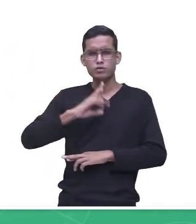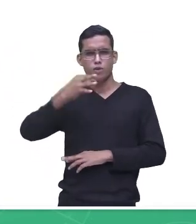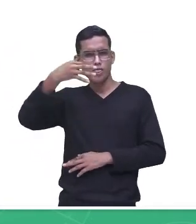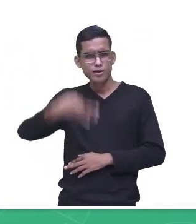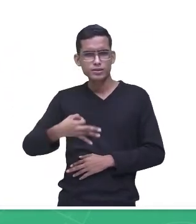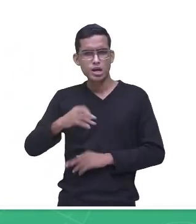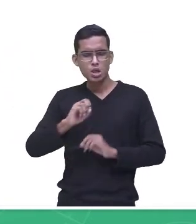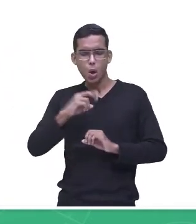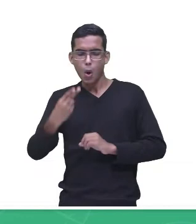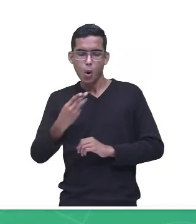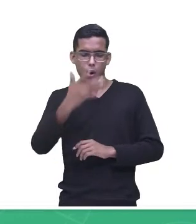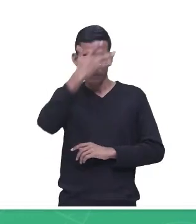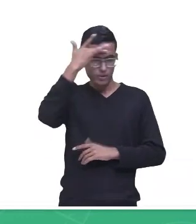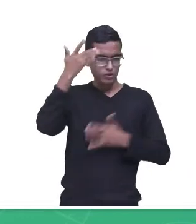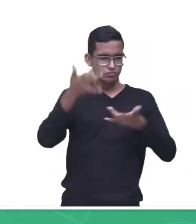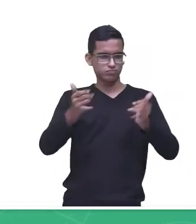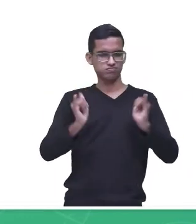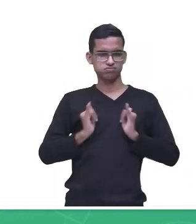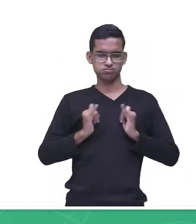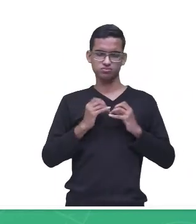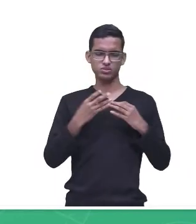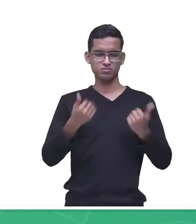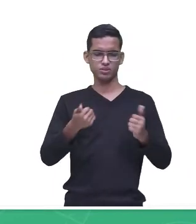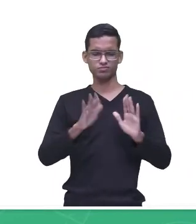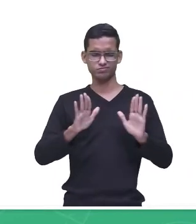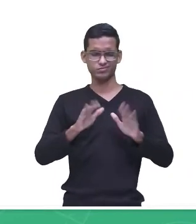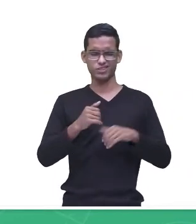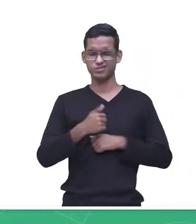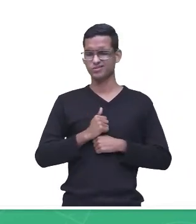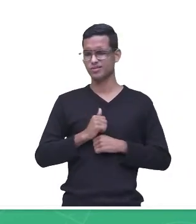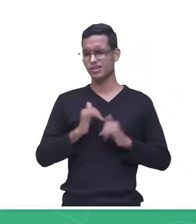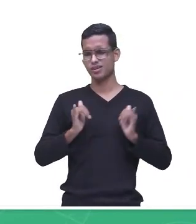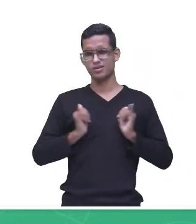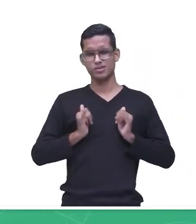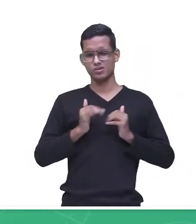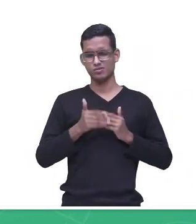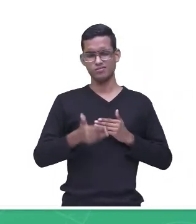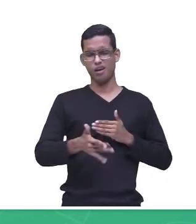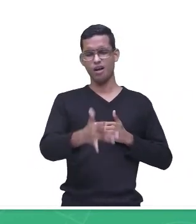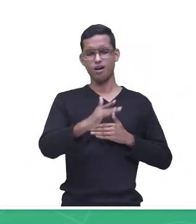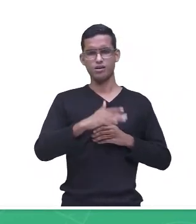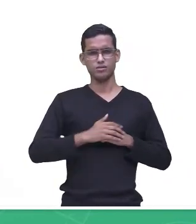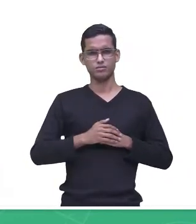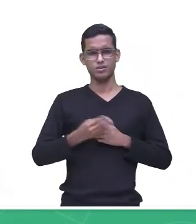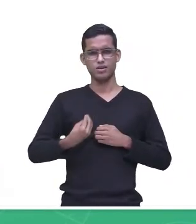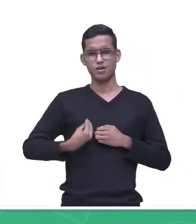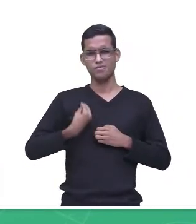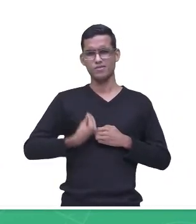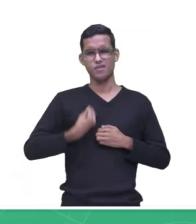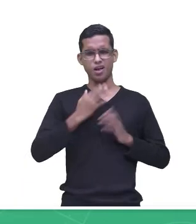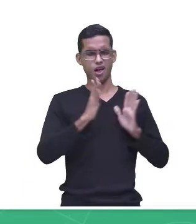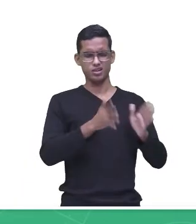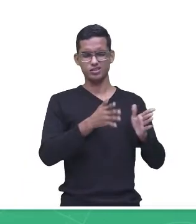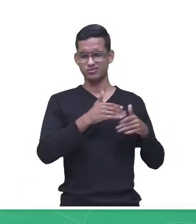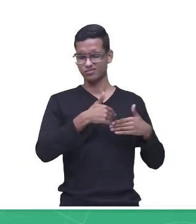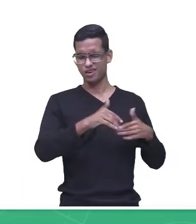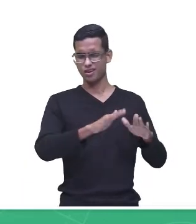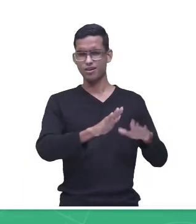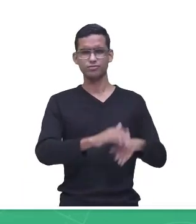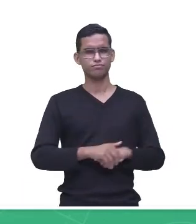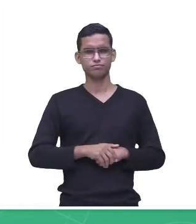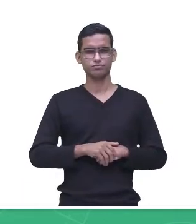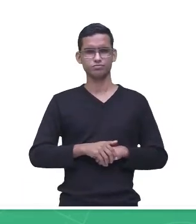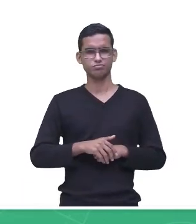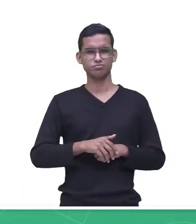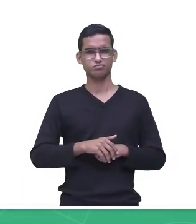acomodado? Não, tá bom do jeito que tá, deixa continuar assim. Ah, vamos viver desse jeito, gente. Qual o problema? Não vamos mexer com